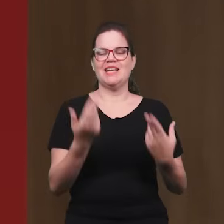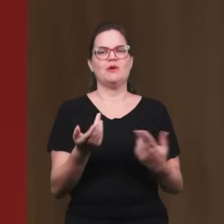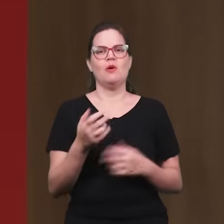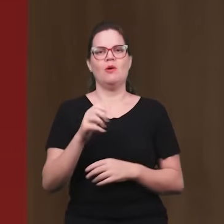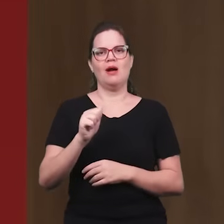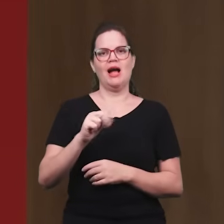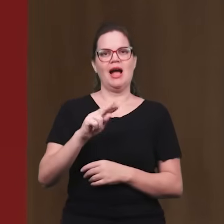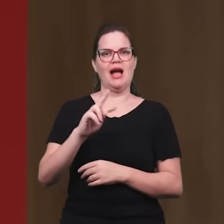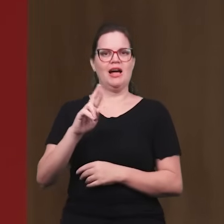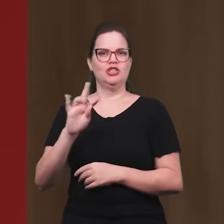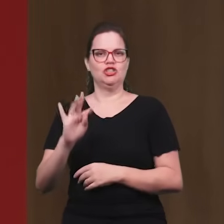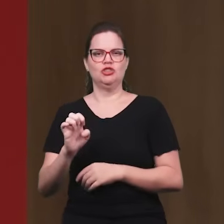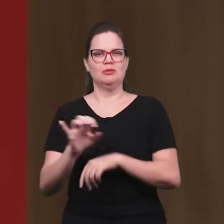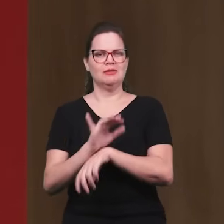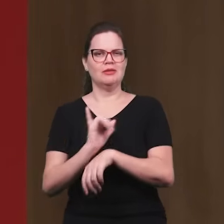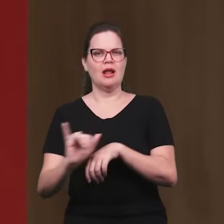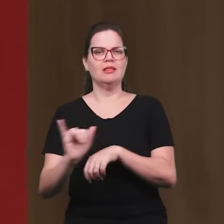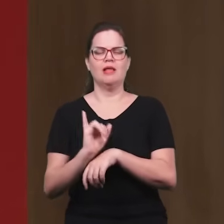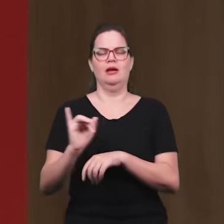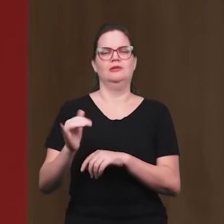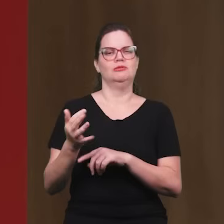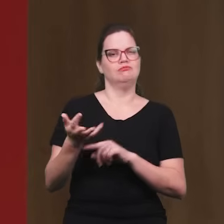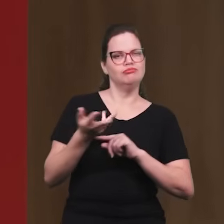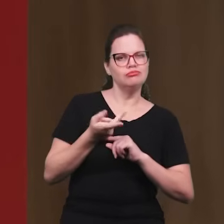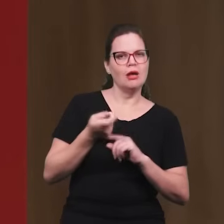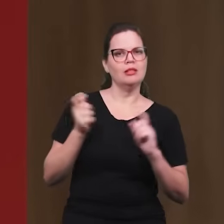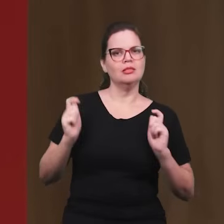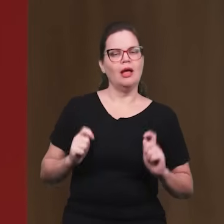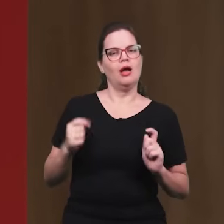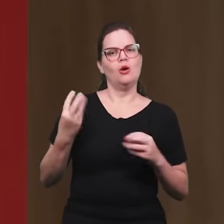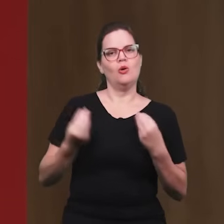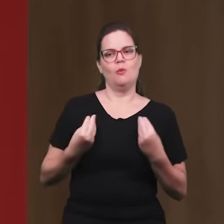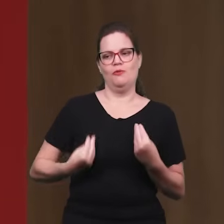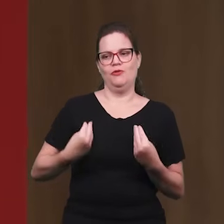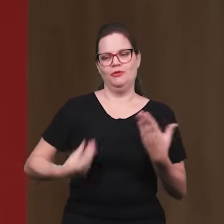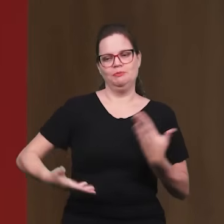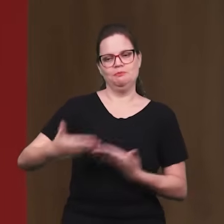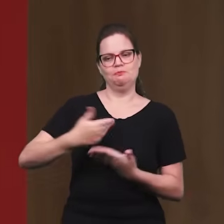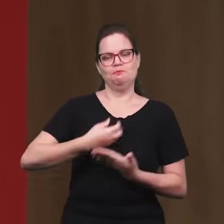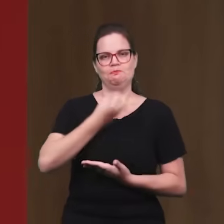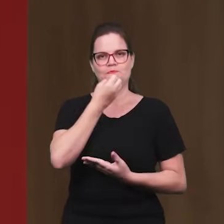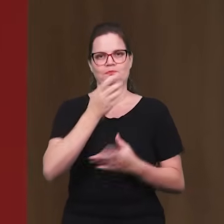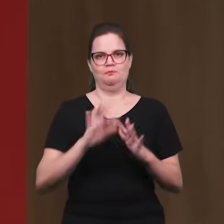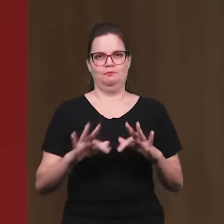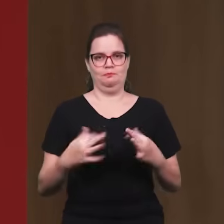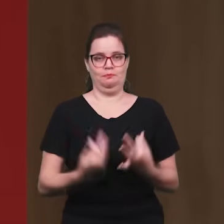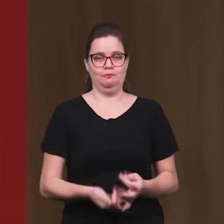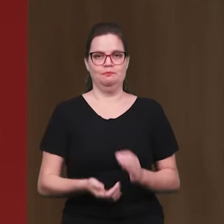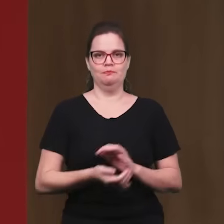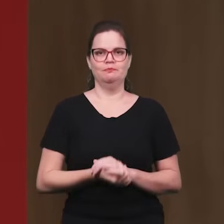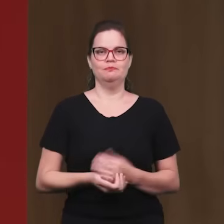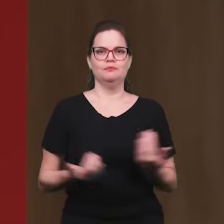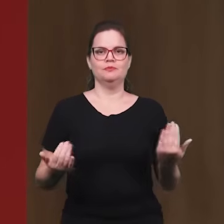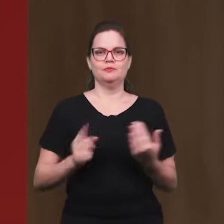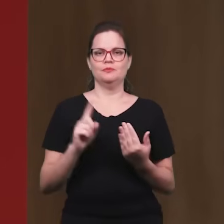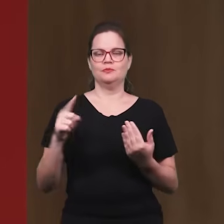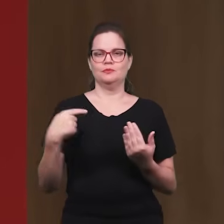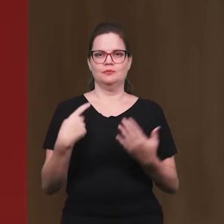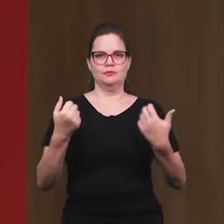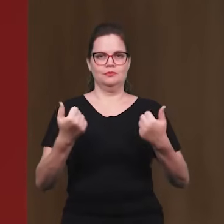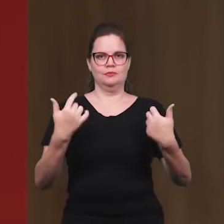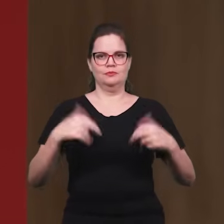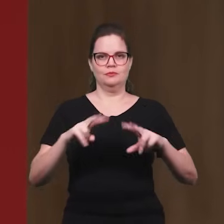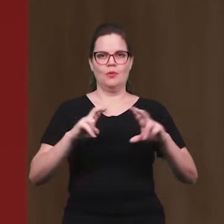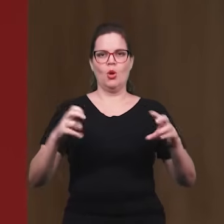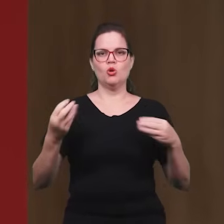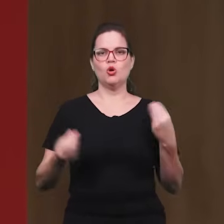aqui dos versículos que a gente vai fazer nesses próximos programas de Provérbios 31, nós vamos justamente falar sobre